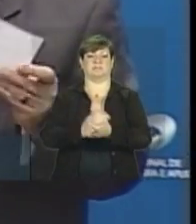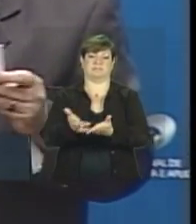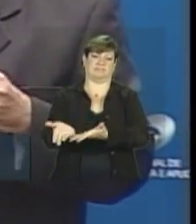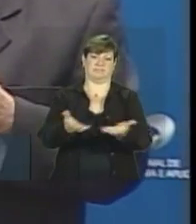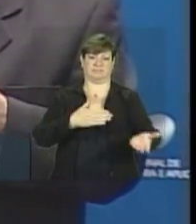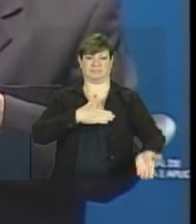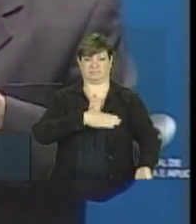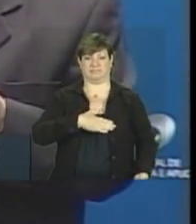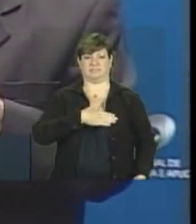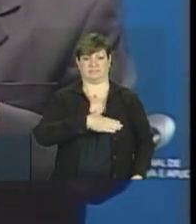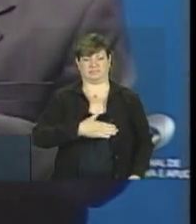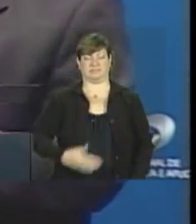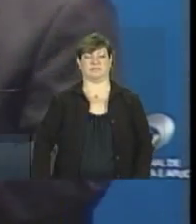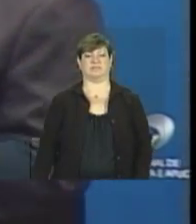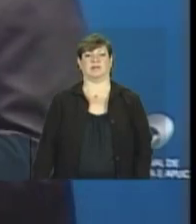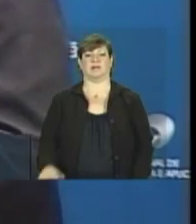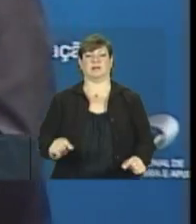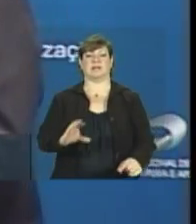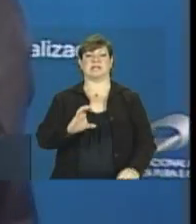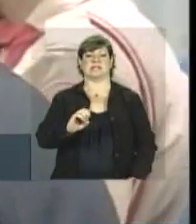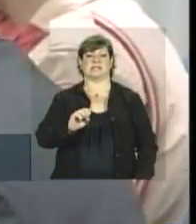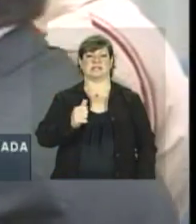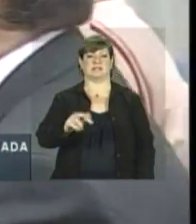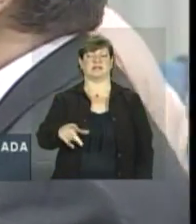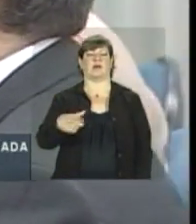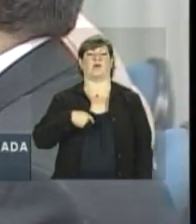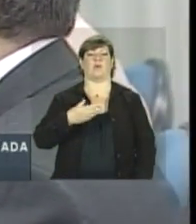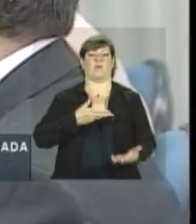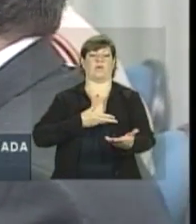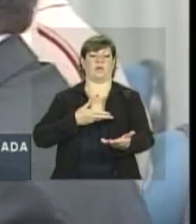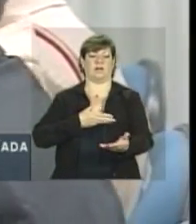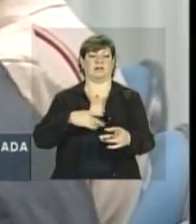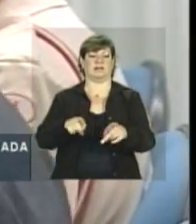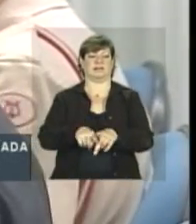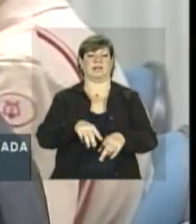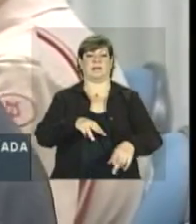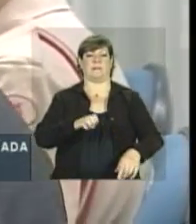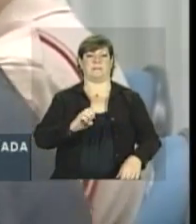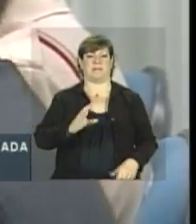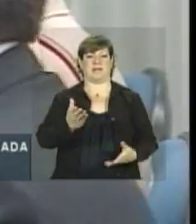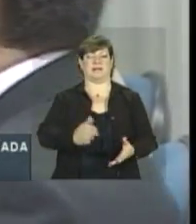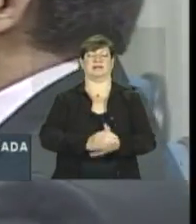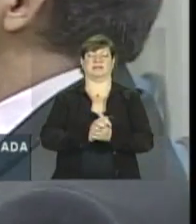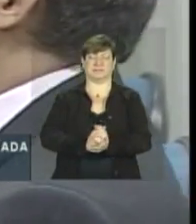bem-vindo. César Calegari, colega lá do MEC.